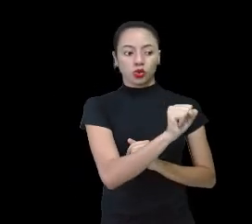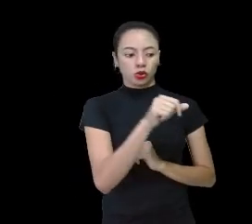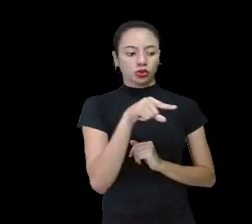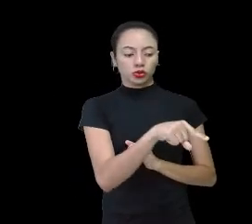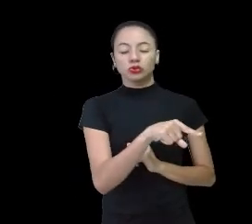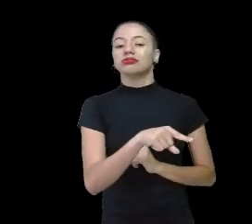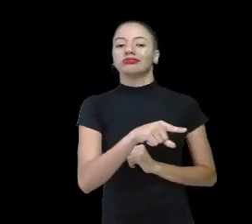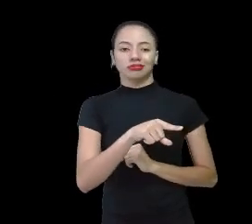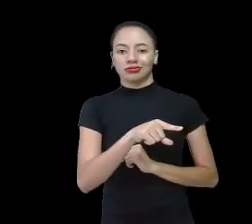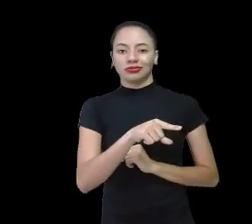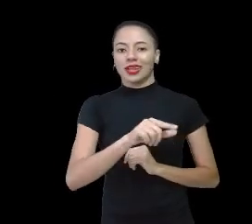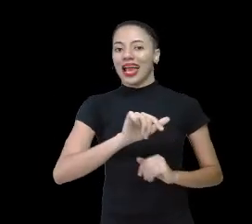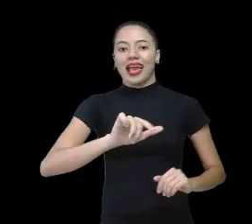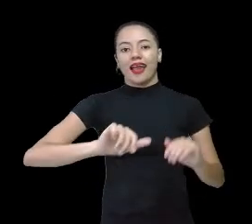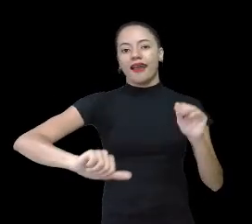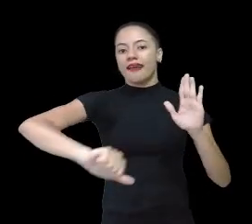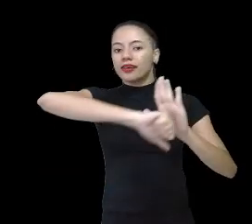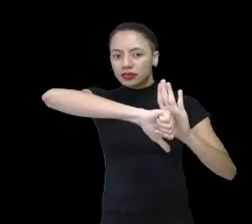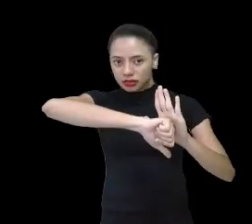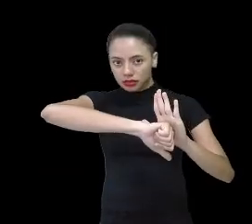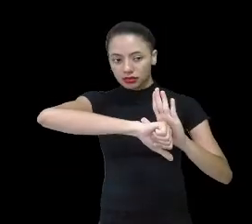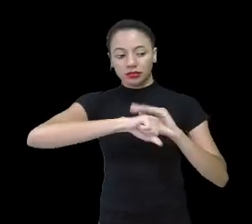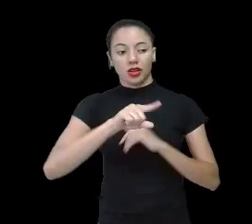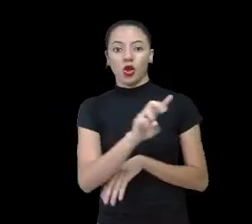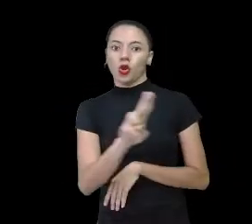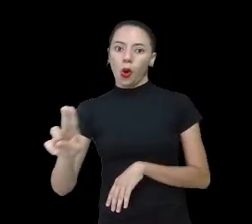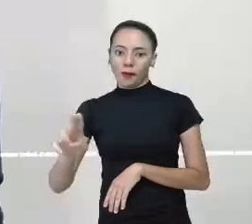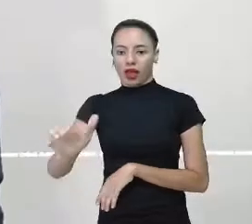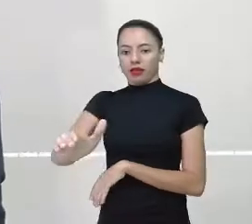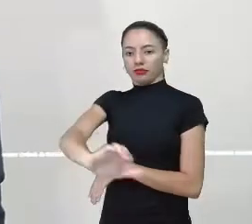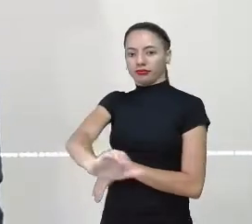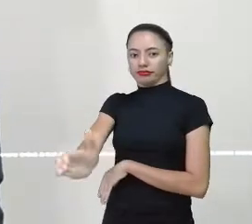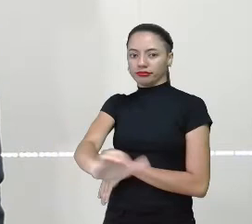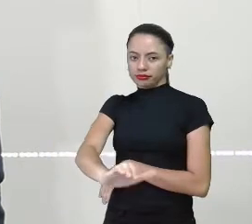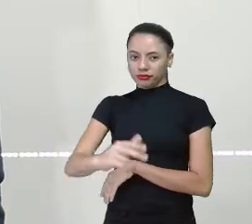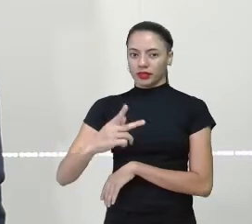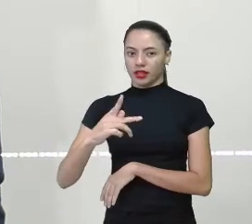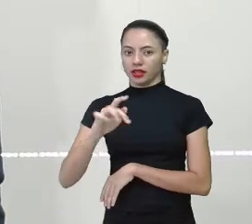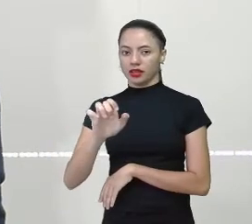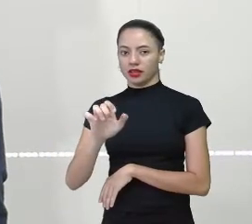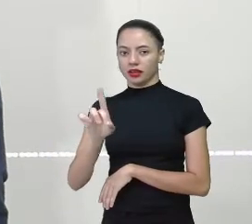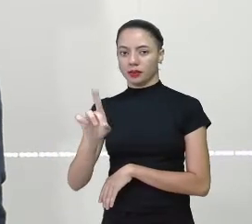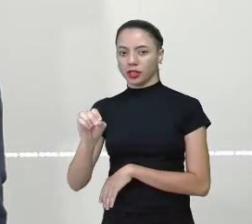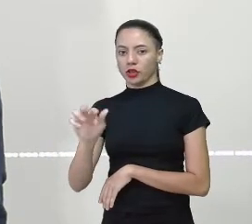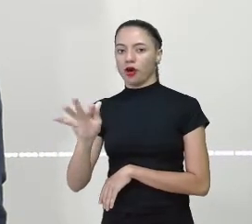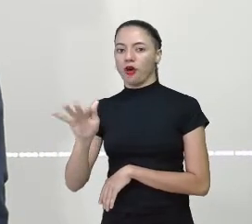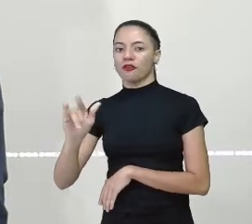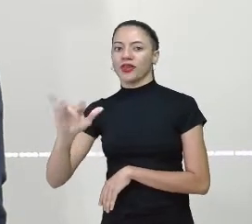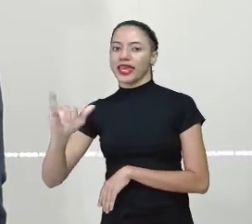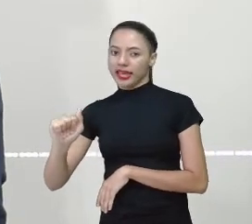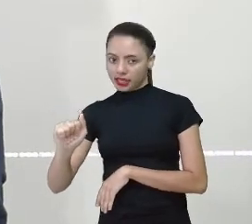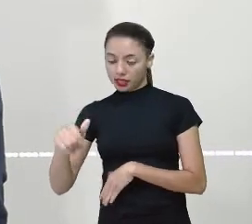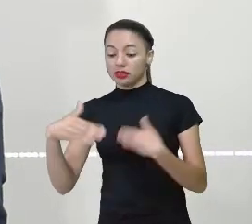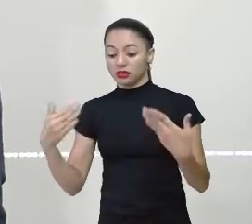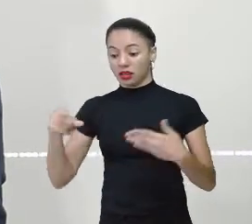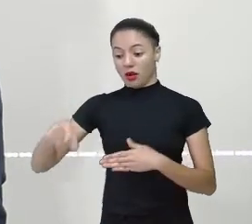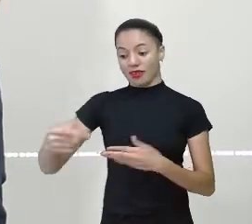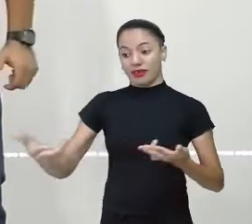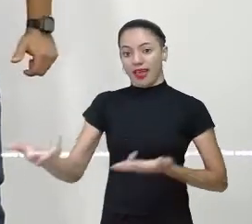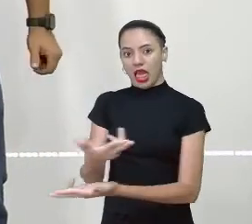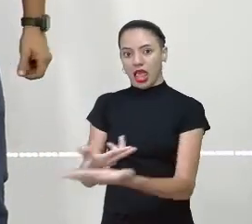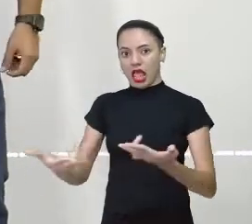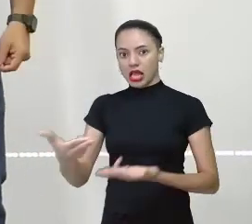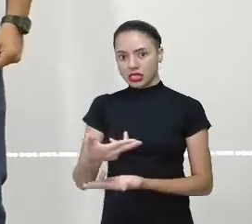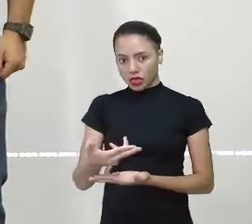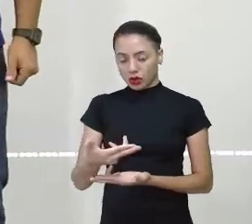Pedofilia é o nome disso. Sim, pois é. Vamos dar o nome aos bois, né? Essa relação, legalmente falando,